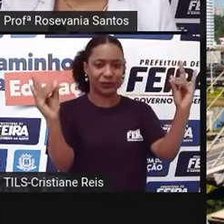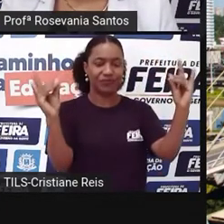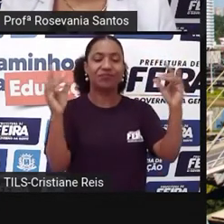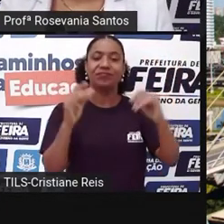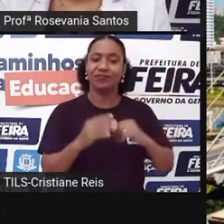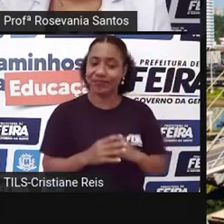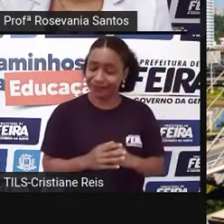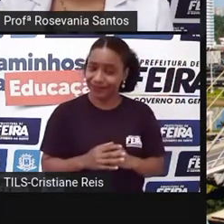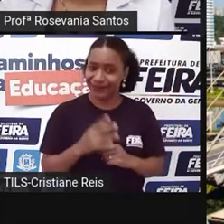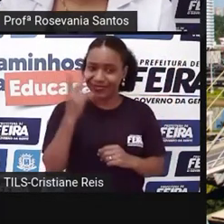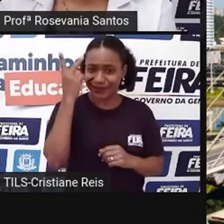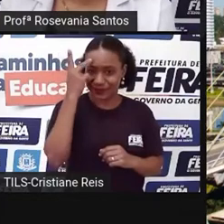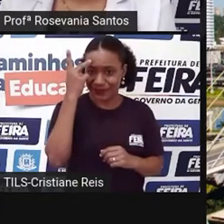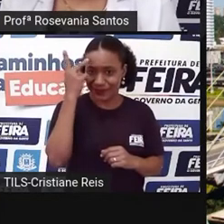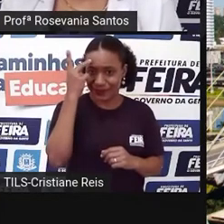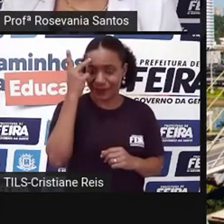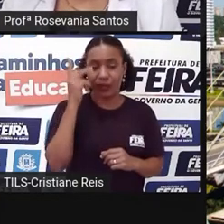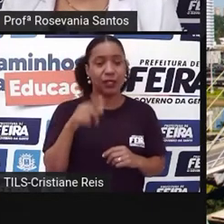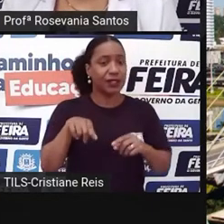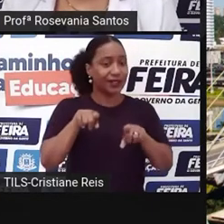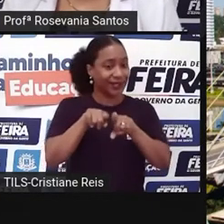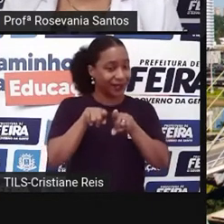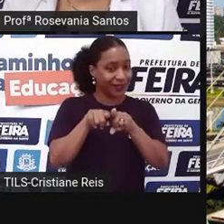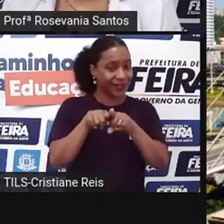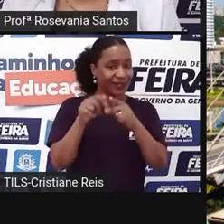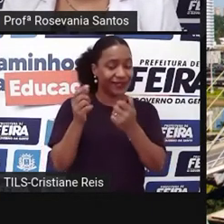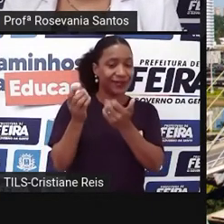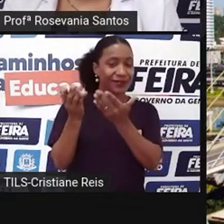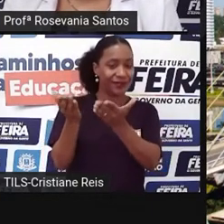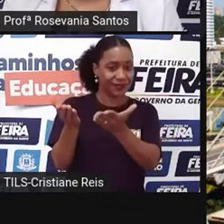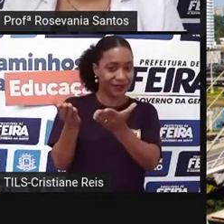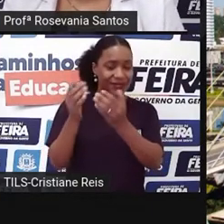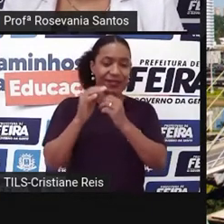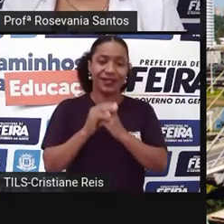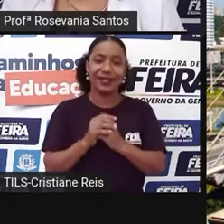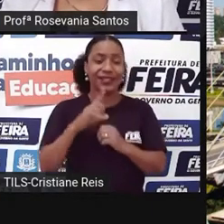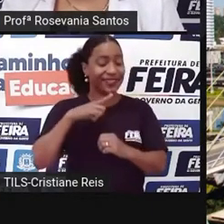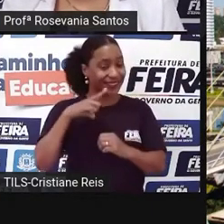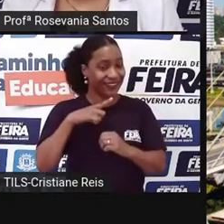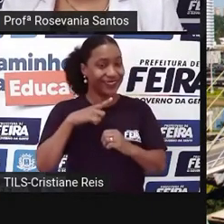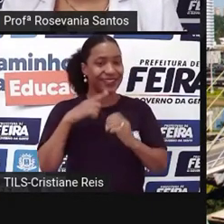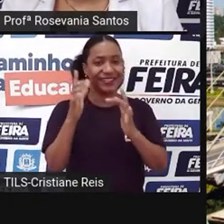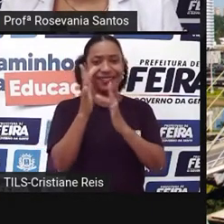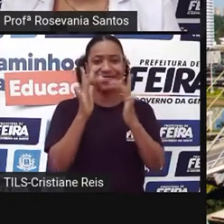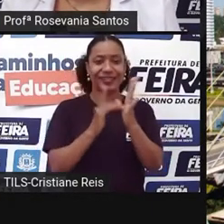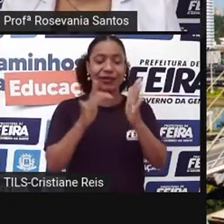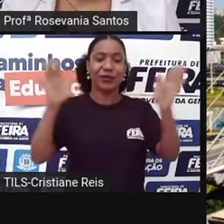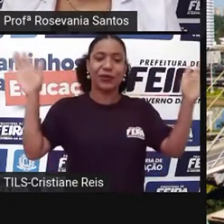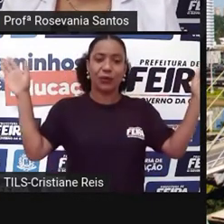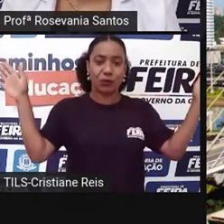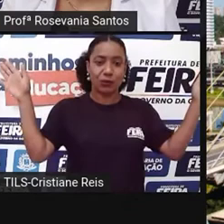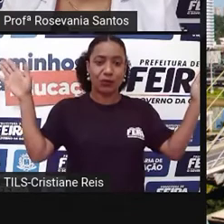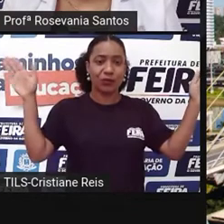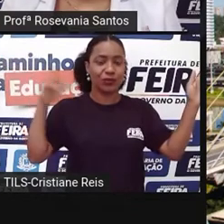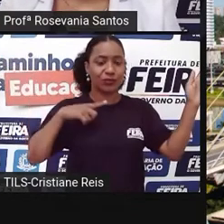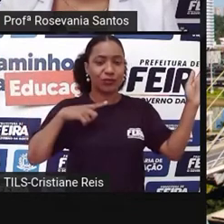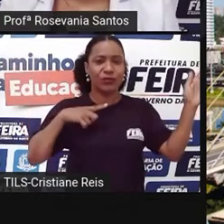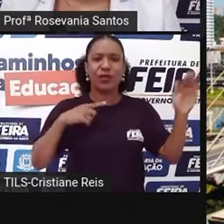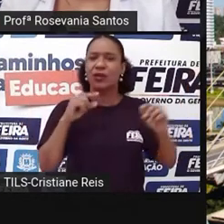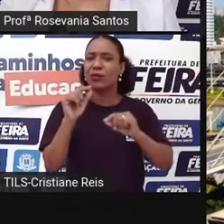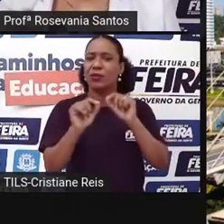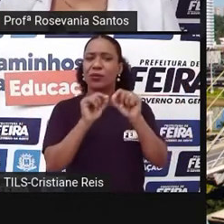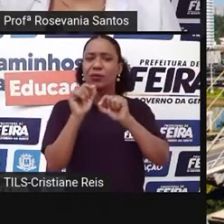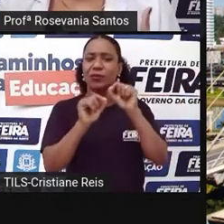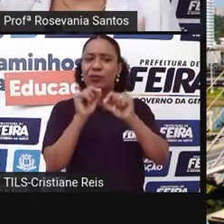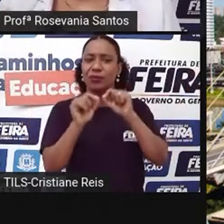da nossa São Paulo. E aqui, né, a parte do Cristo Redentor lá no Rio de Janeiro, só para a gente chamar a atenção. O que é que